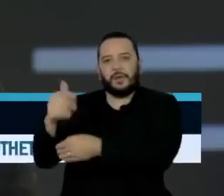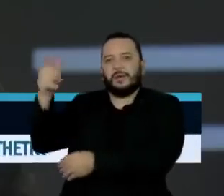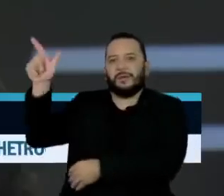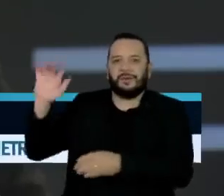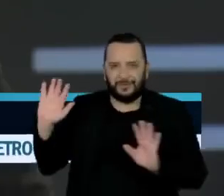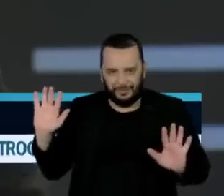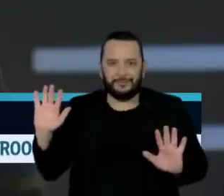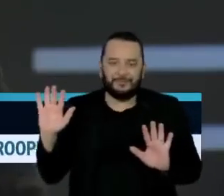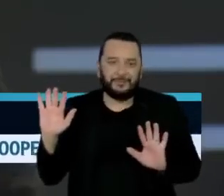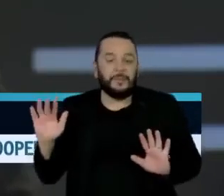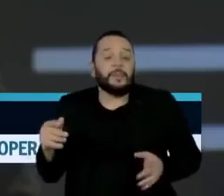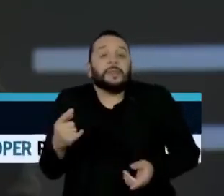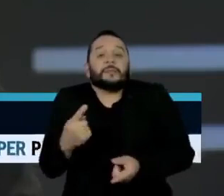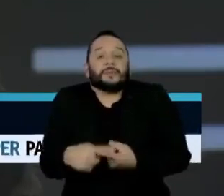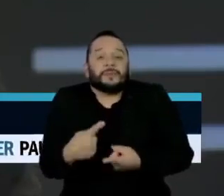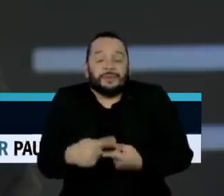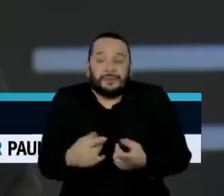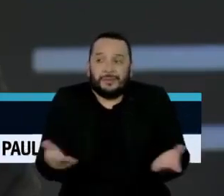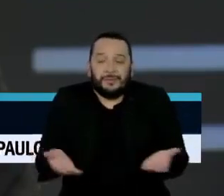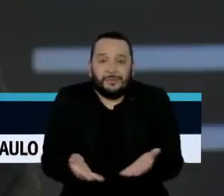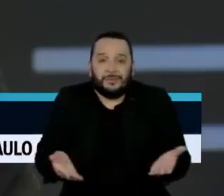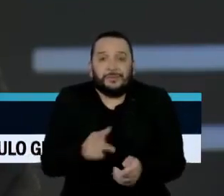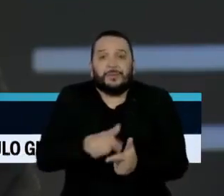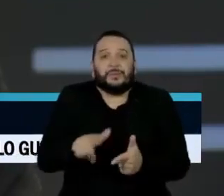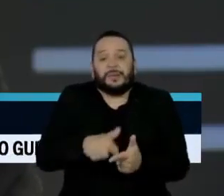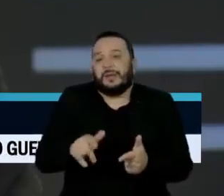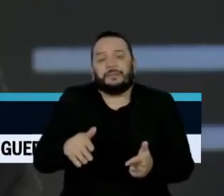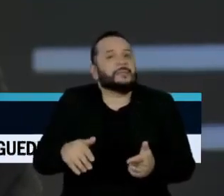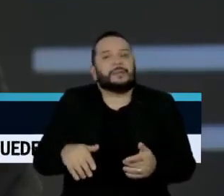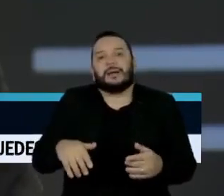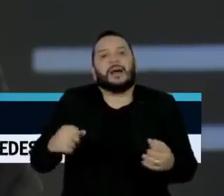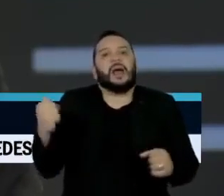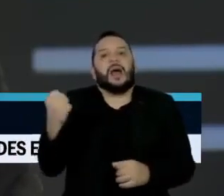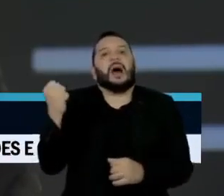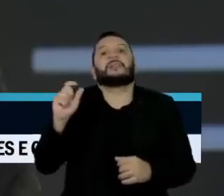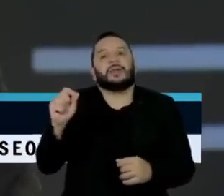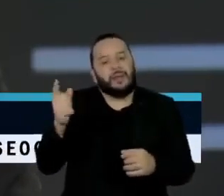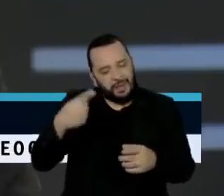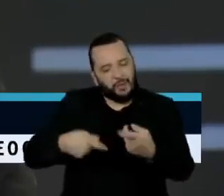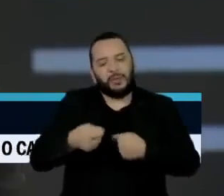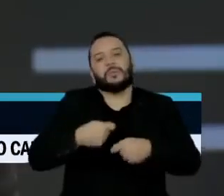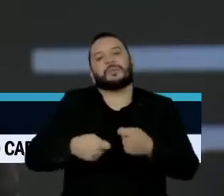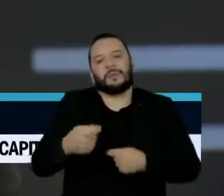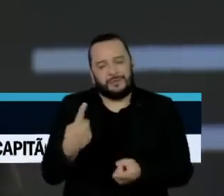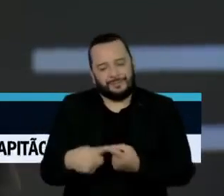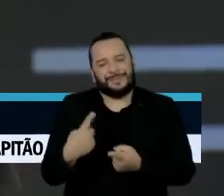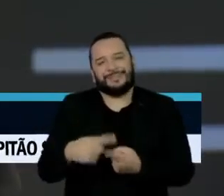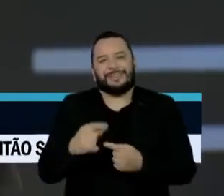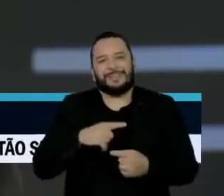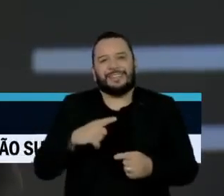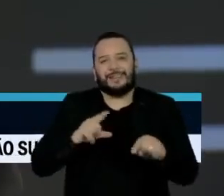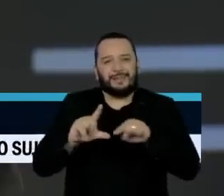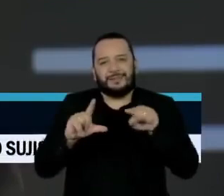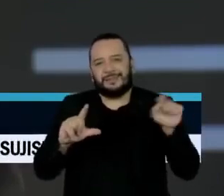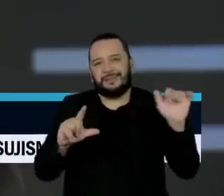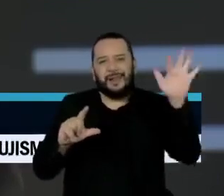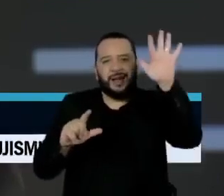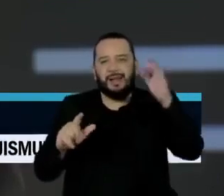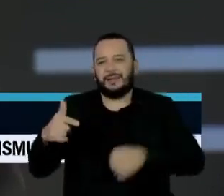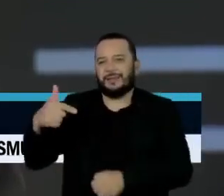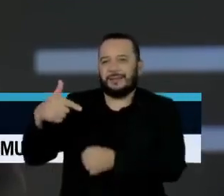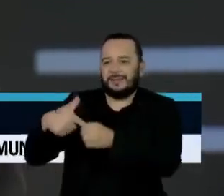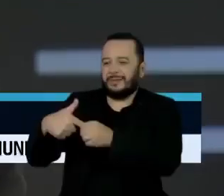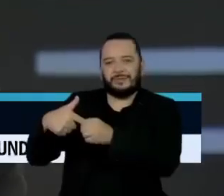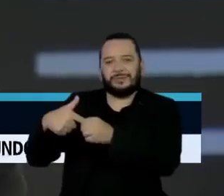economia a economia o principal calcanhar de Aquiles do bolsonaro a gente tem uma inflação galopante preços dos